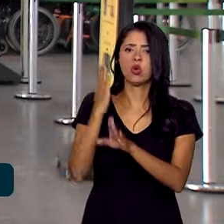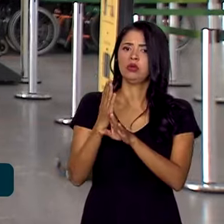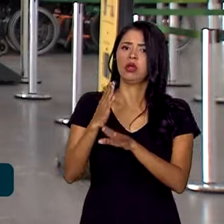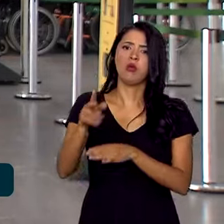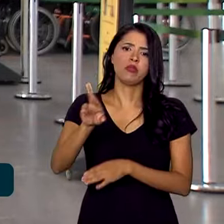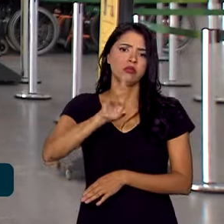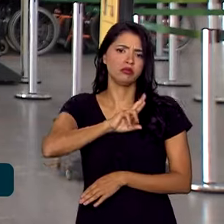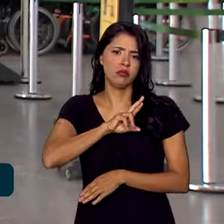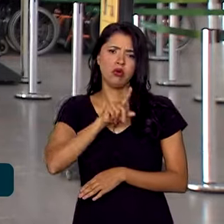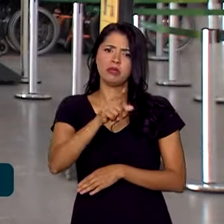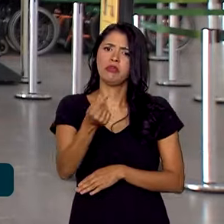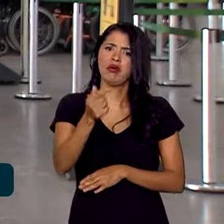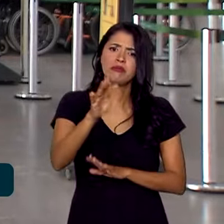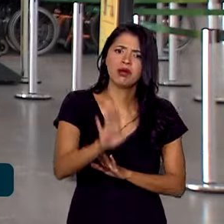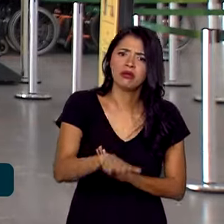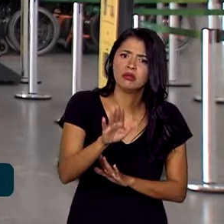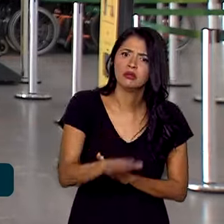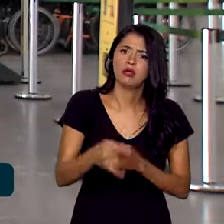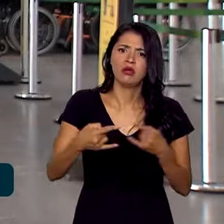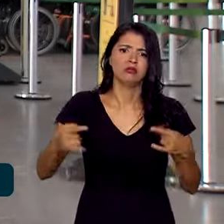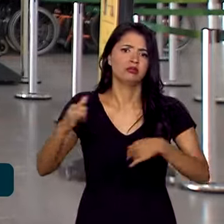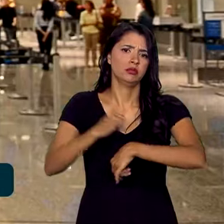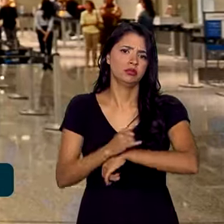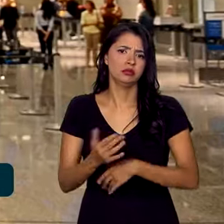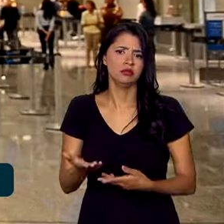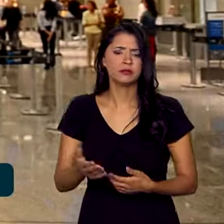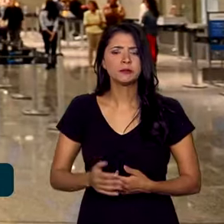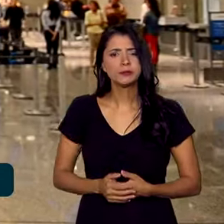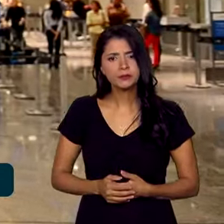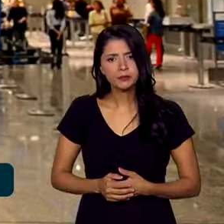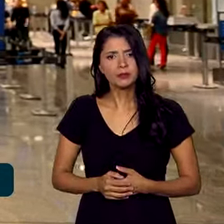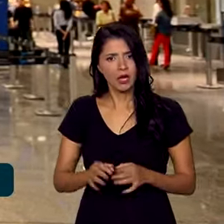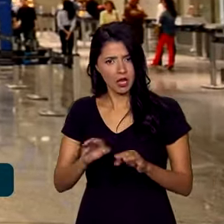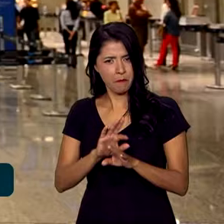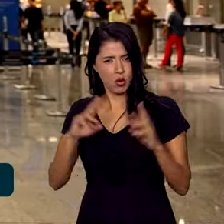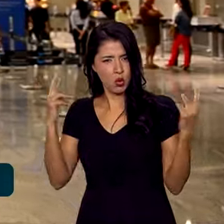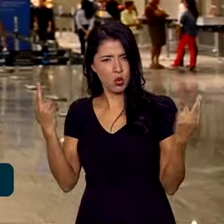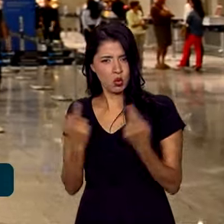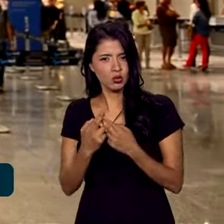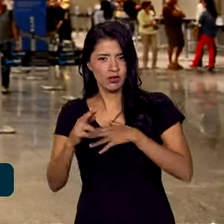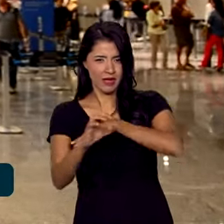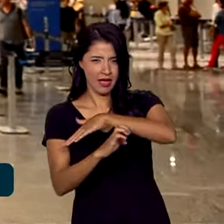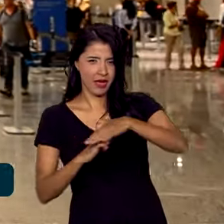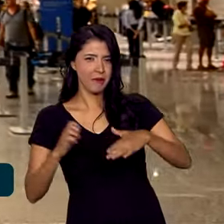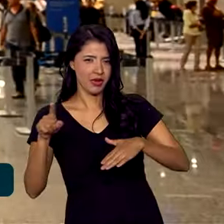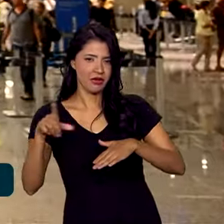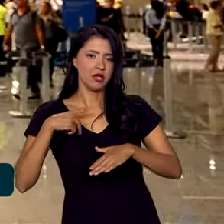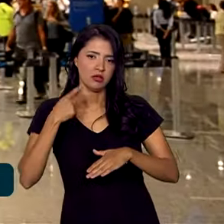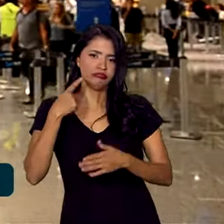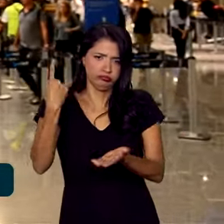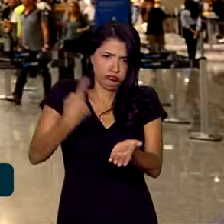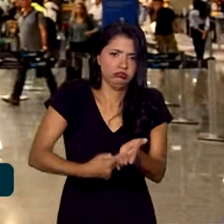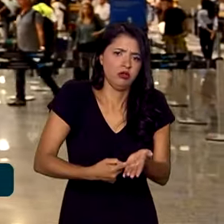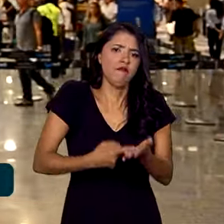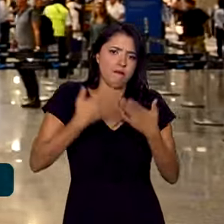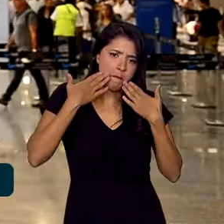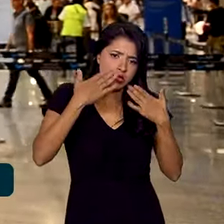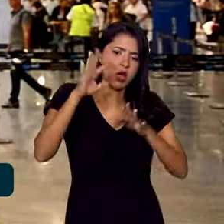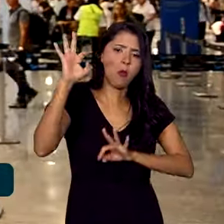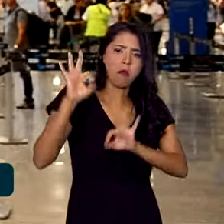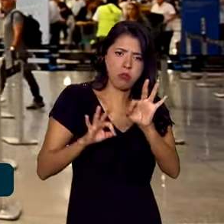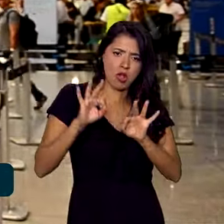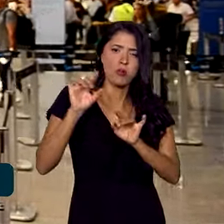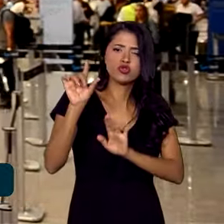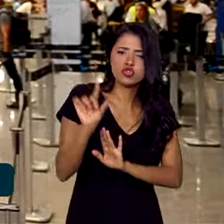soluções para baratear o preço dos bilhetes. Após a reunião, as empresas aéreas se comprometeram a apresentar um plano